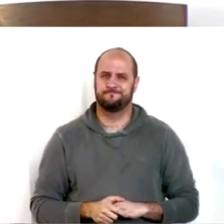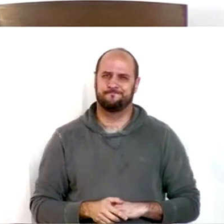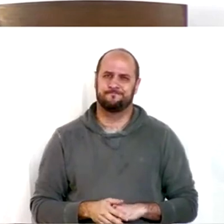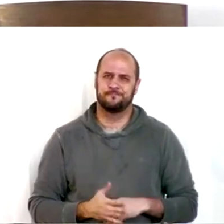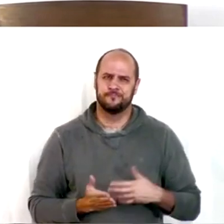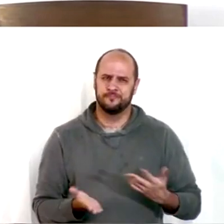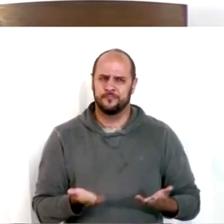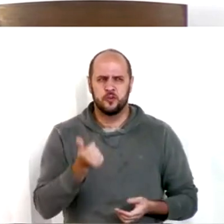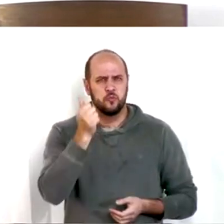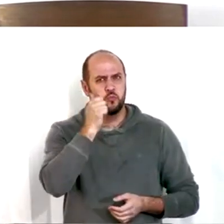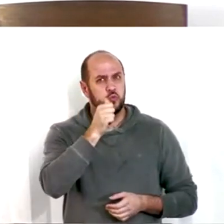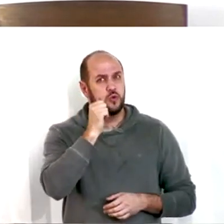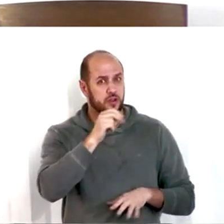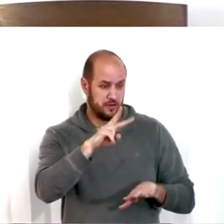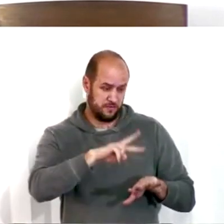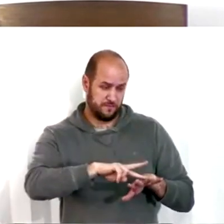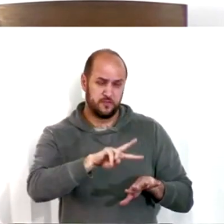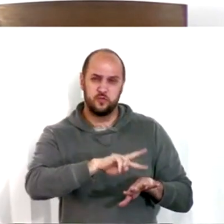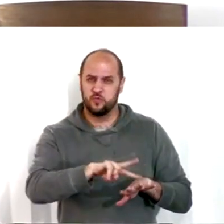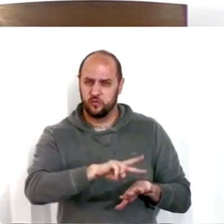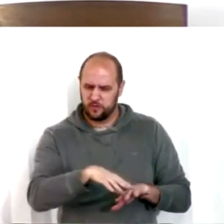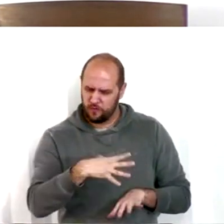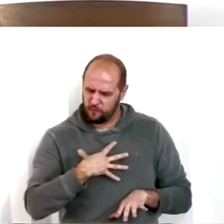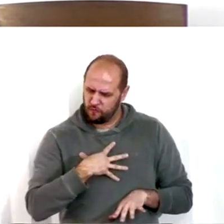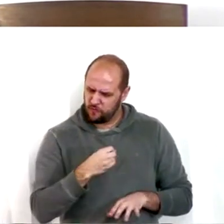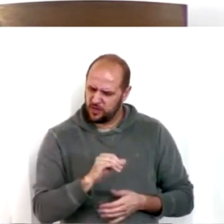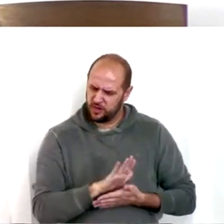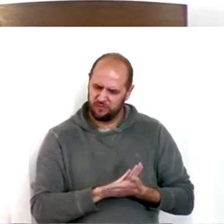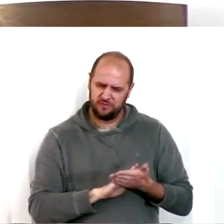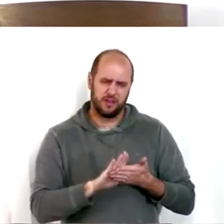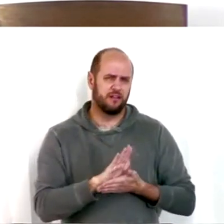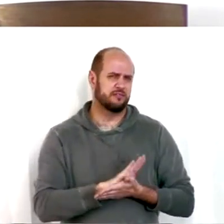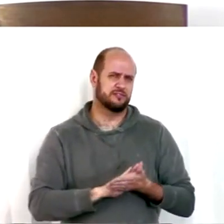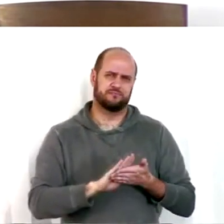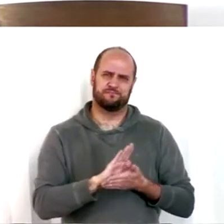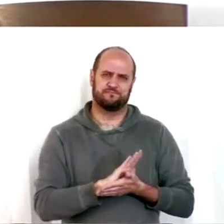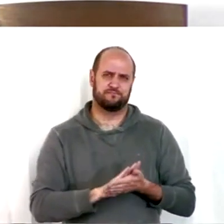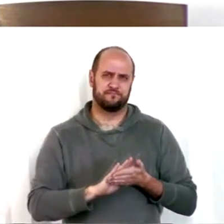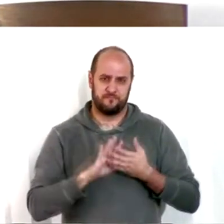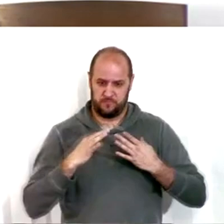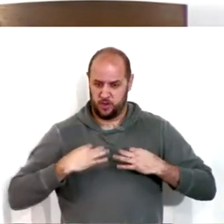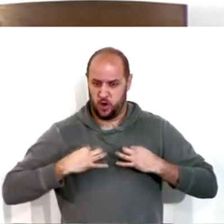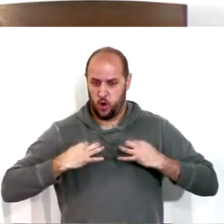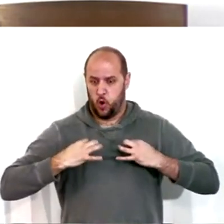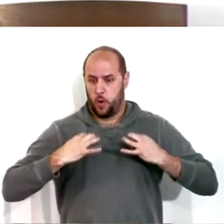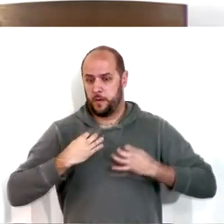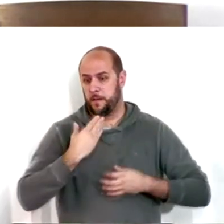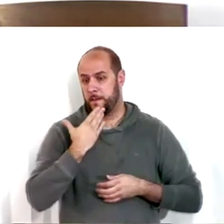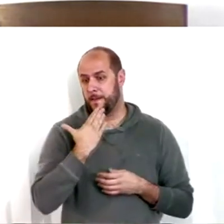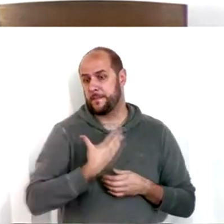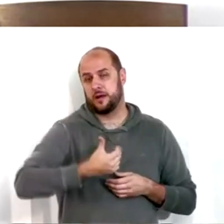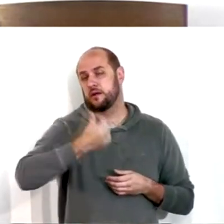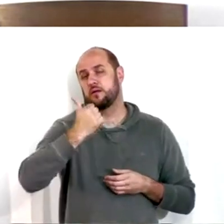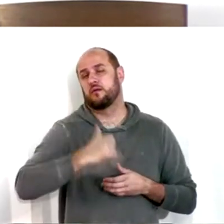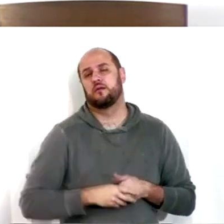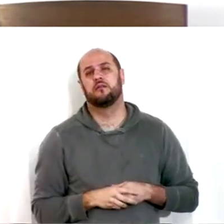que é que uma mulher viúva, sem filhos, usando o seu melhor vestido,